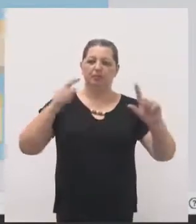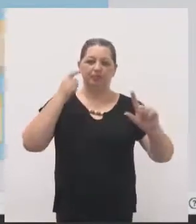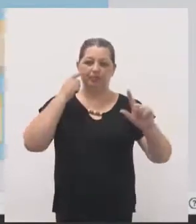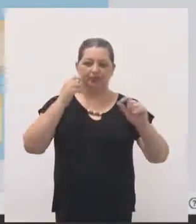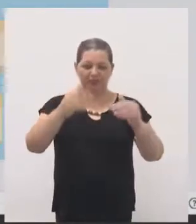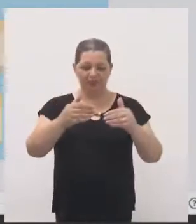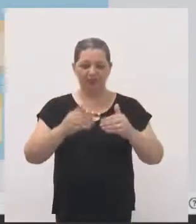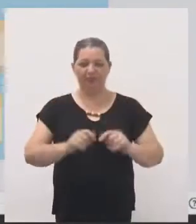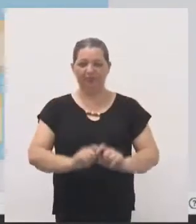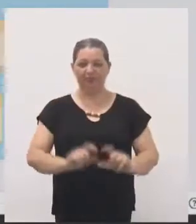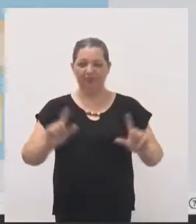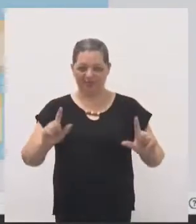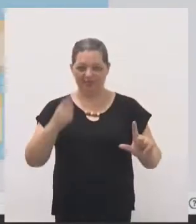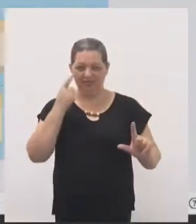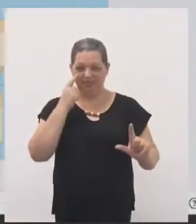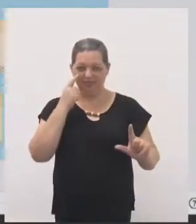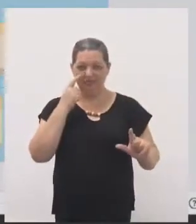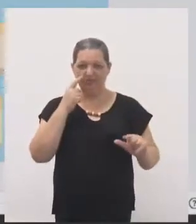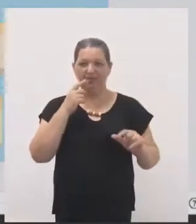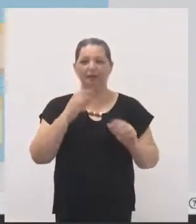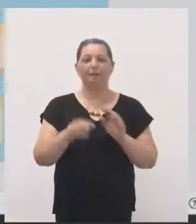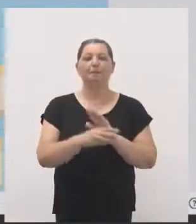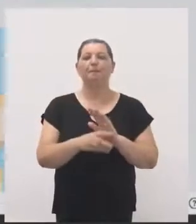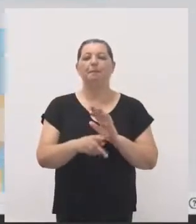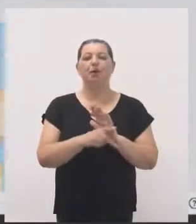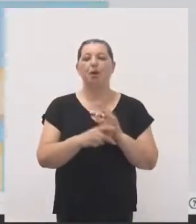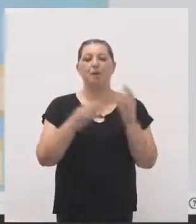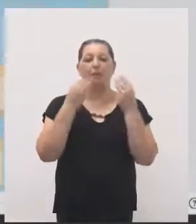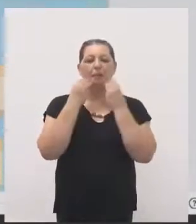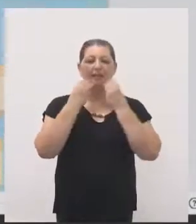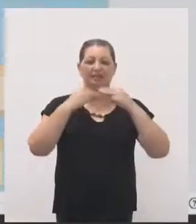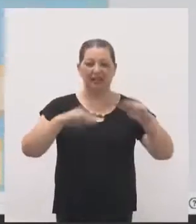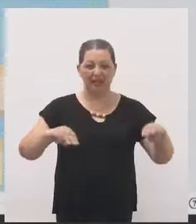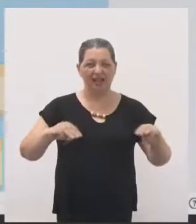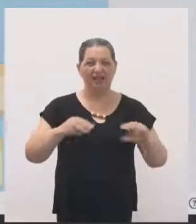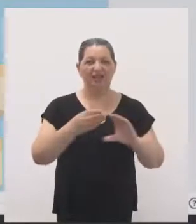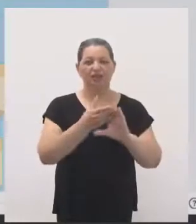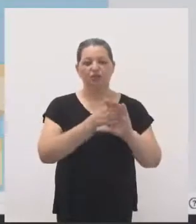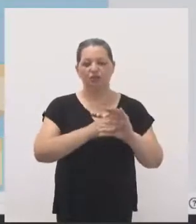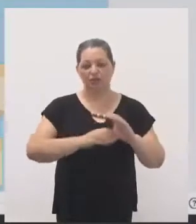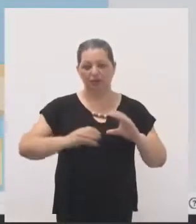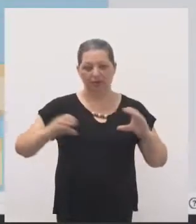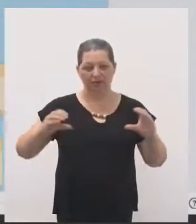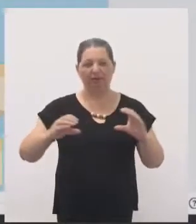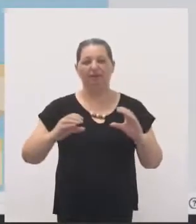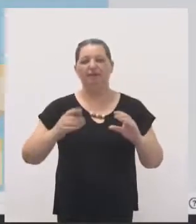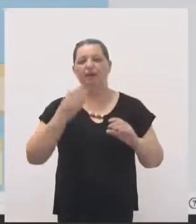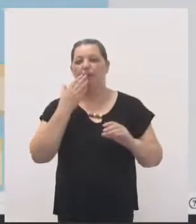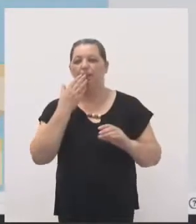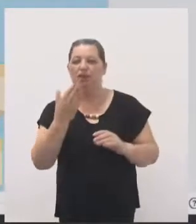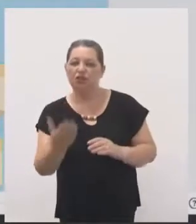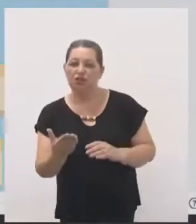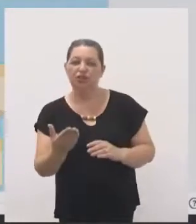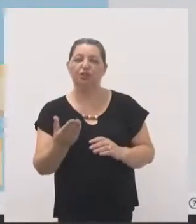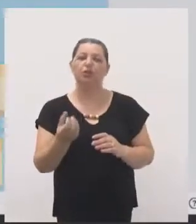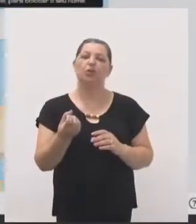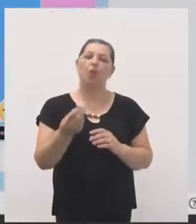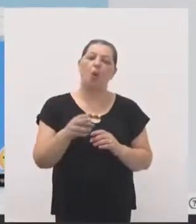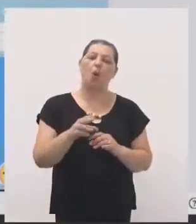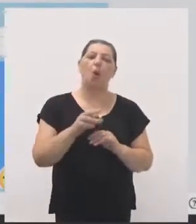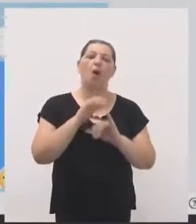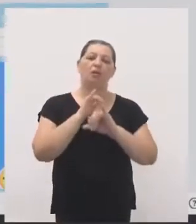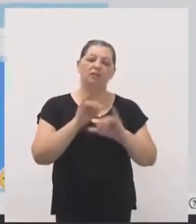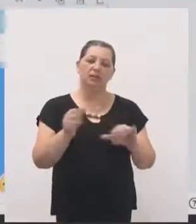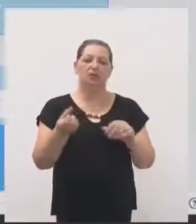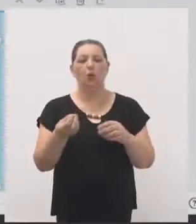embaixo, se quiser deixar alguma mensagem para o Canva, se quiser deixar alguma solicitação, algum pedido, uma mensagem, fiquem à